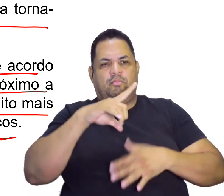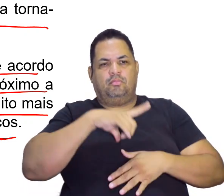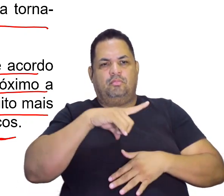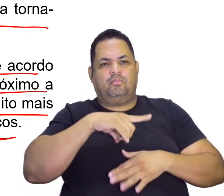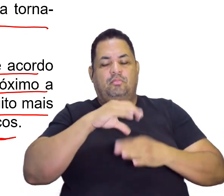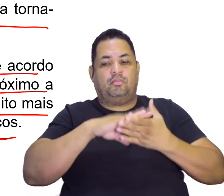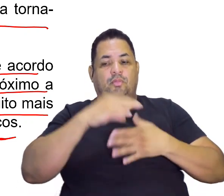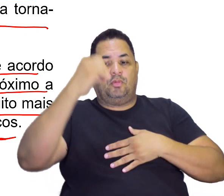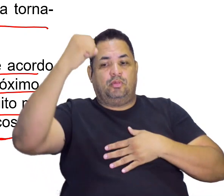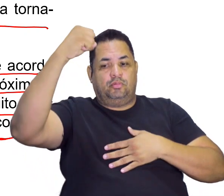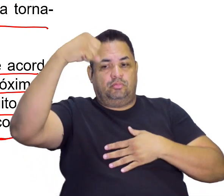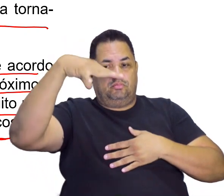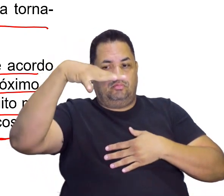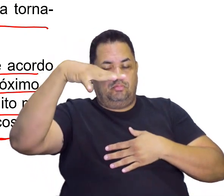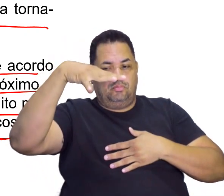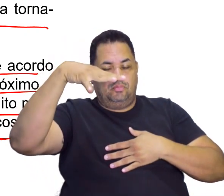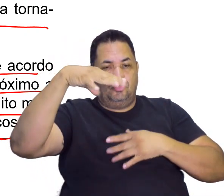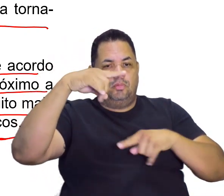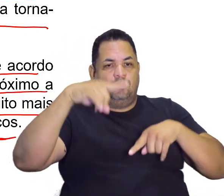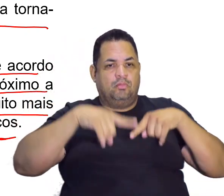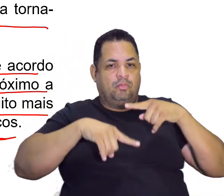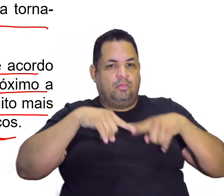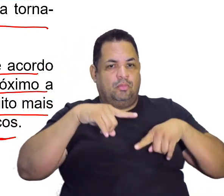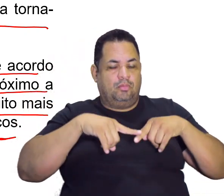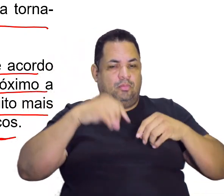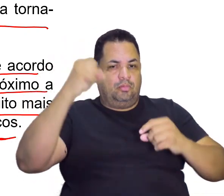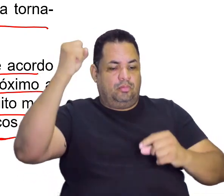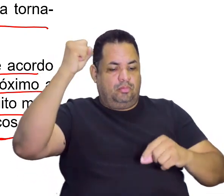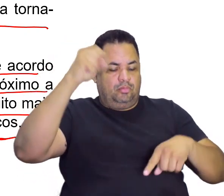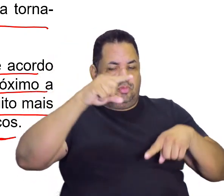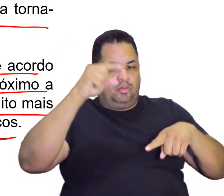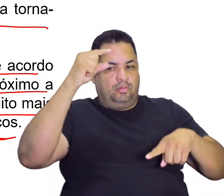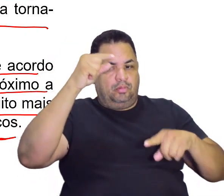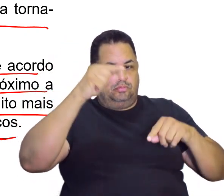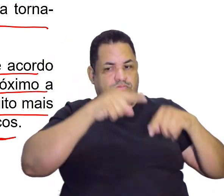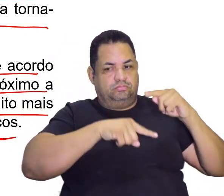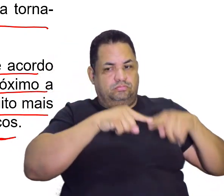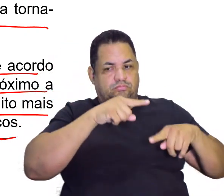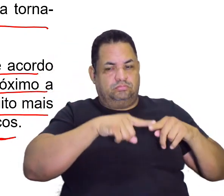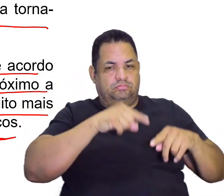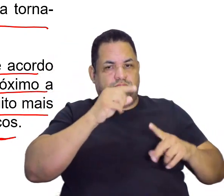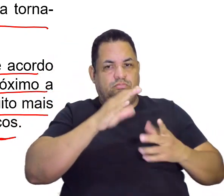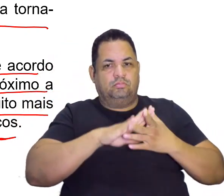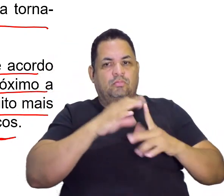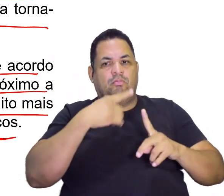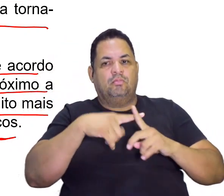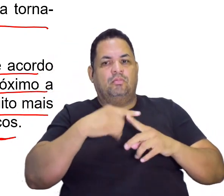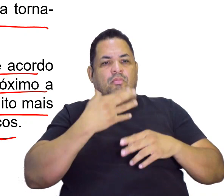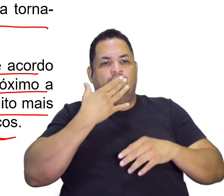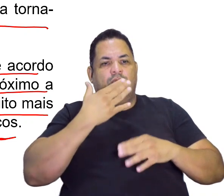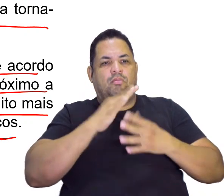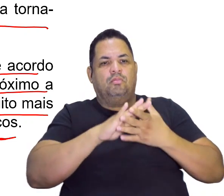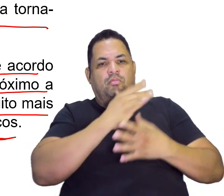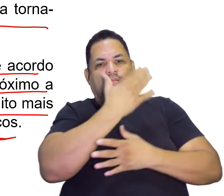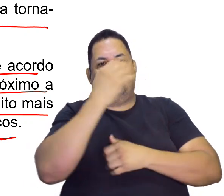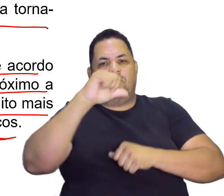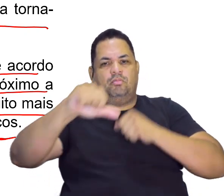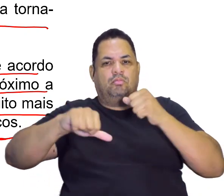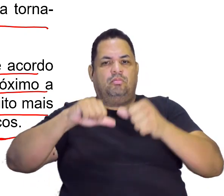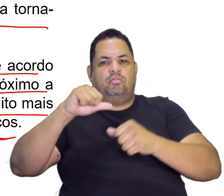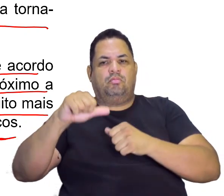adquirem ao refletir a luz do sol num determinado momento, pois as cores da natureza se